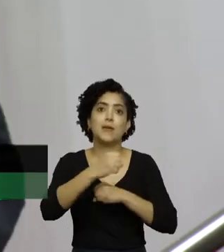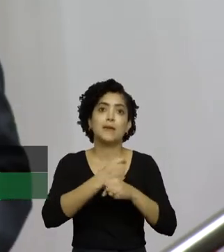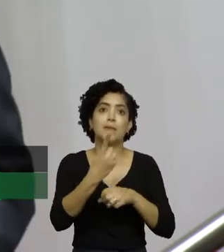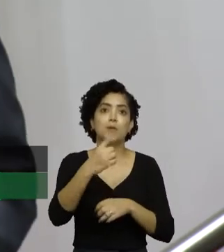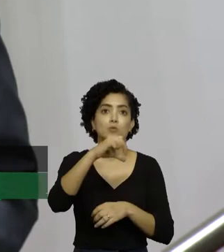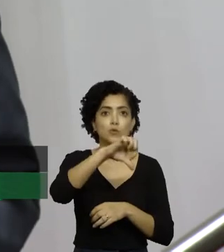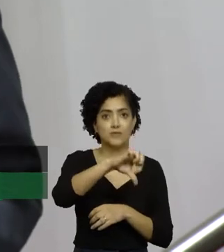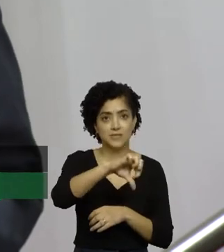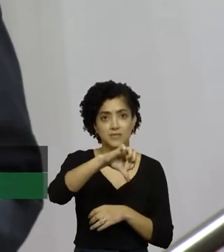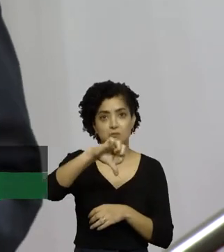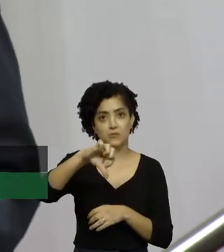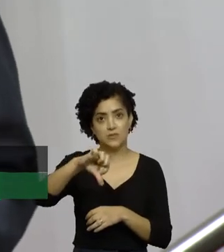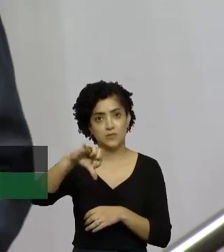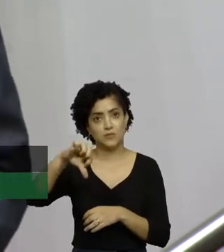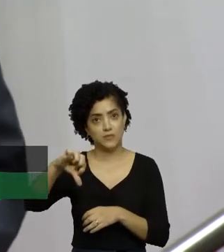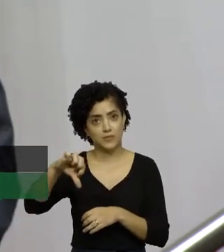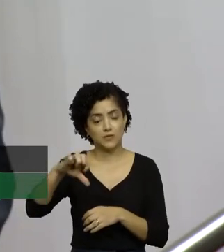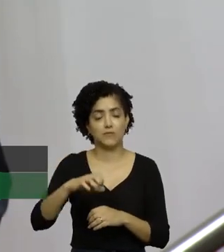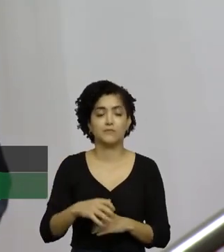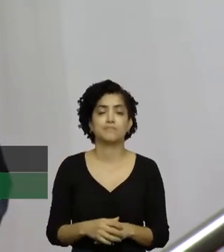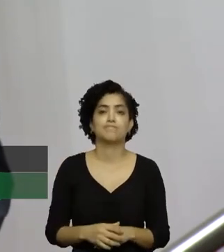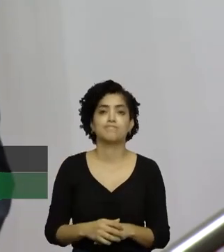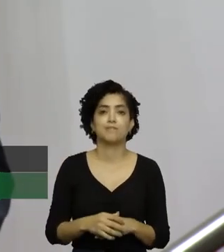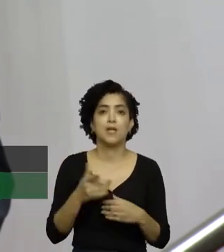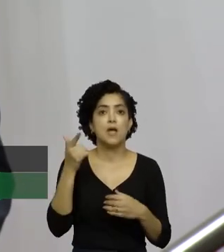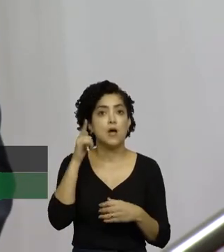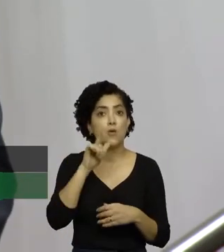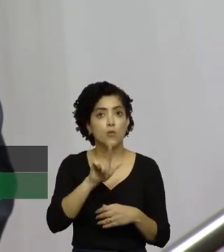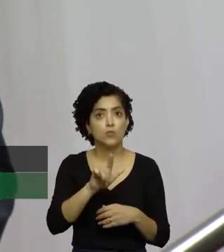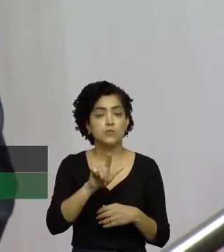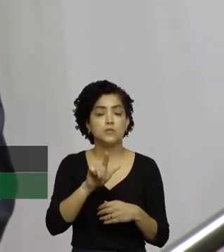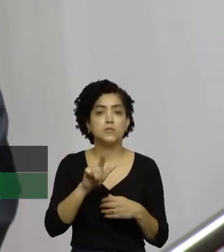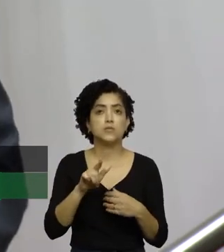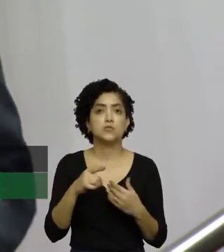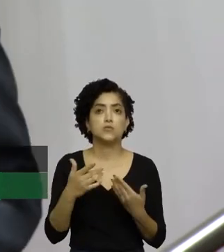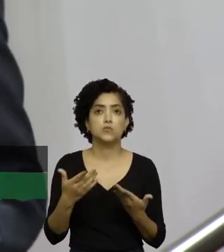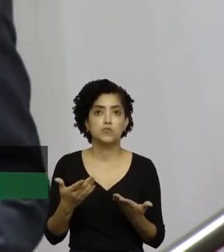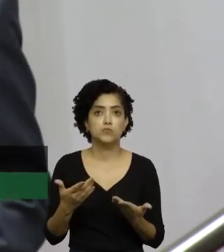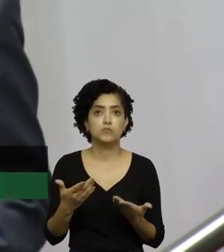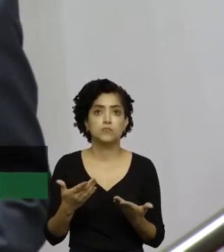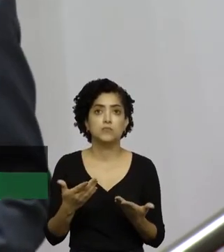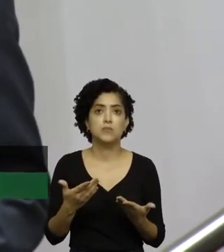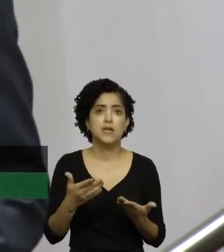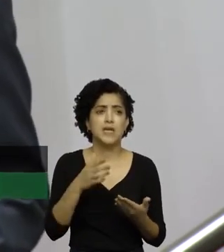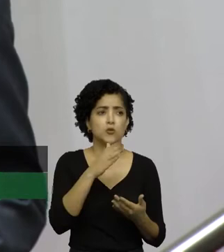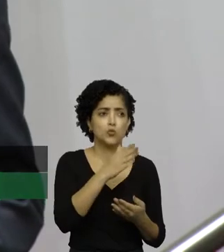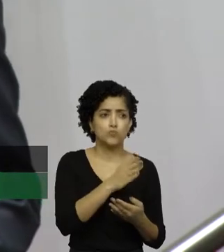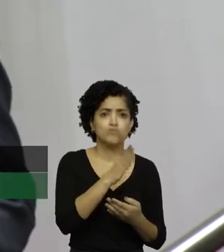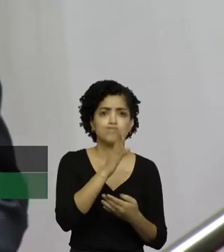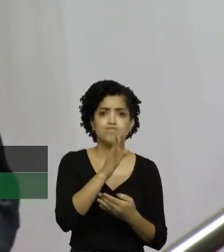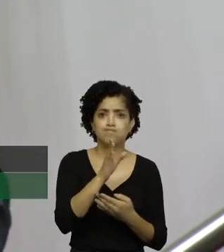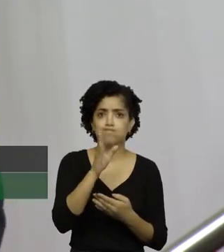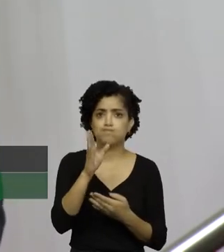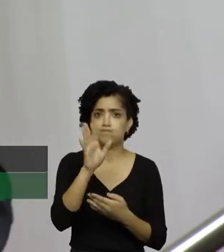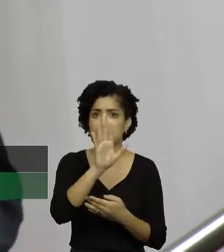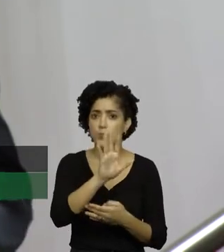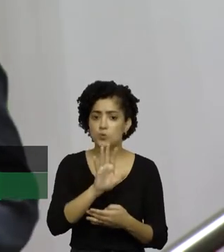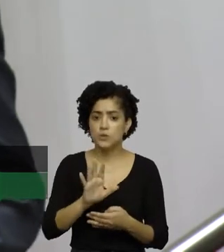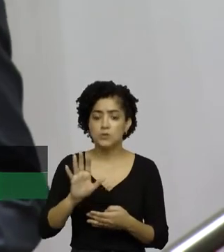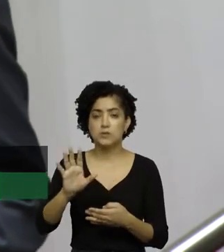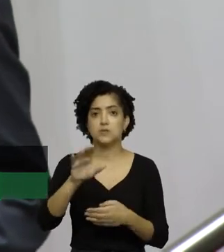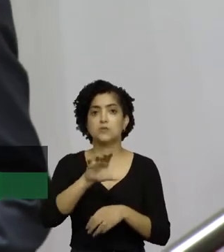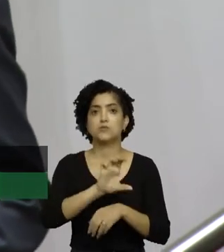1999. Nós conseguimos passar todas as regiões do estado de Santa